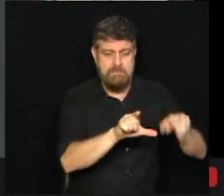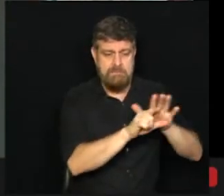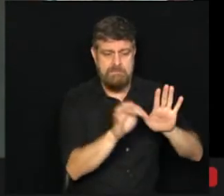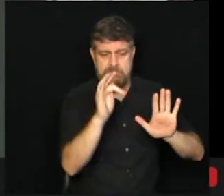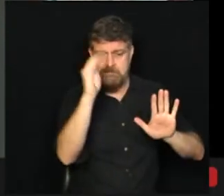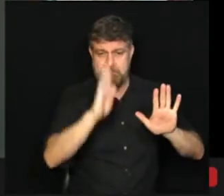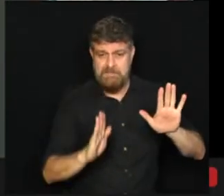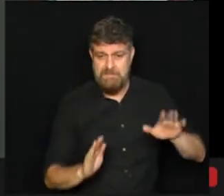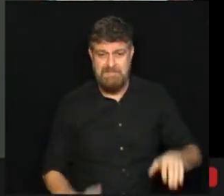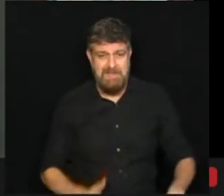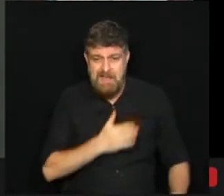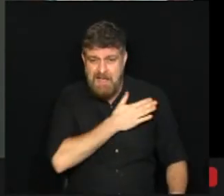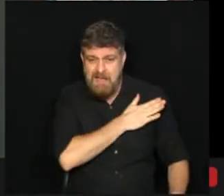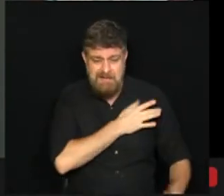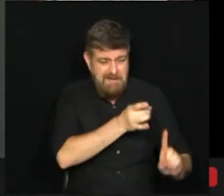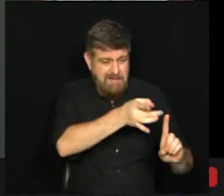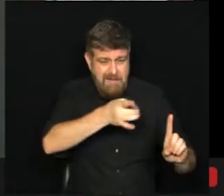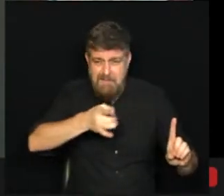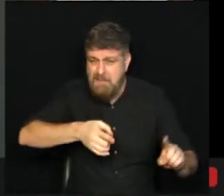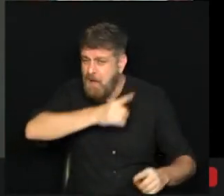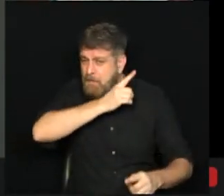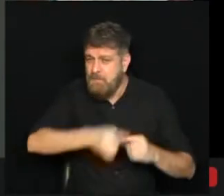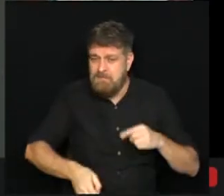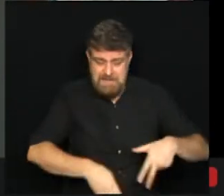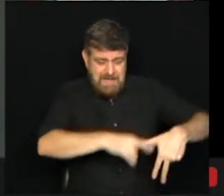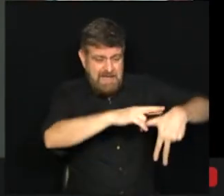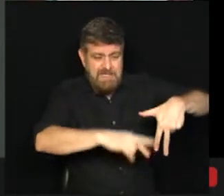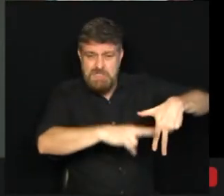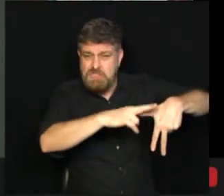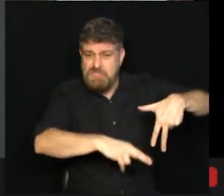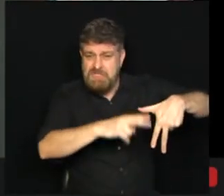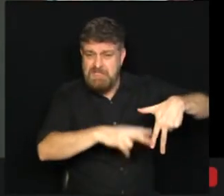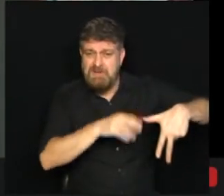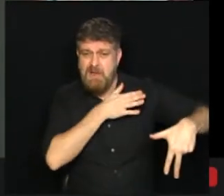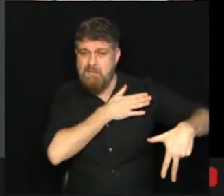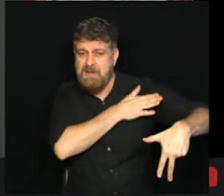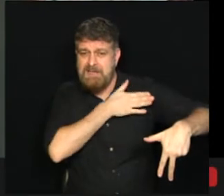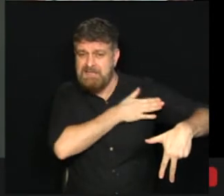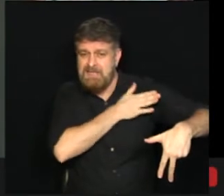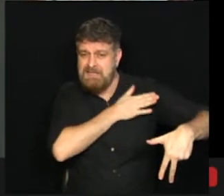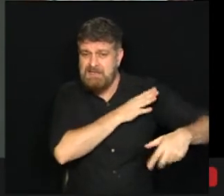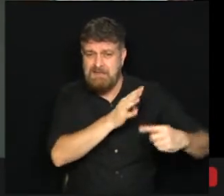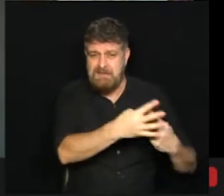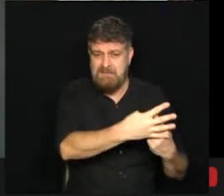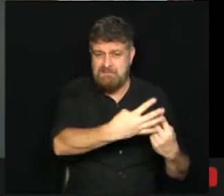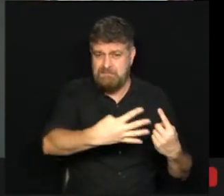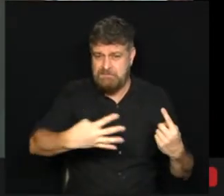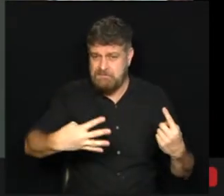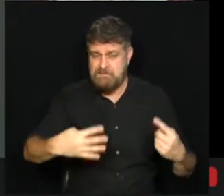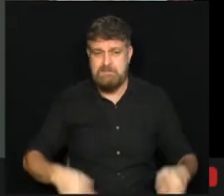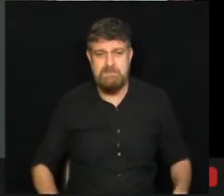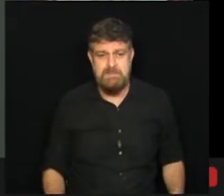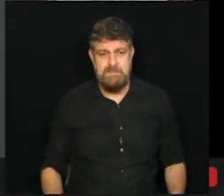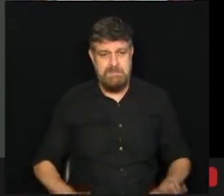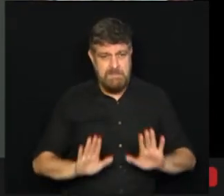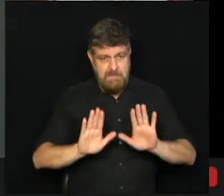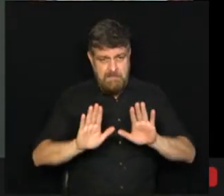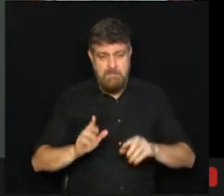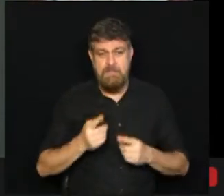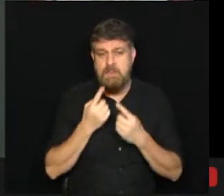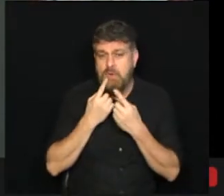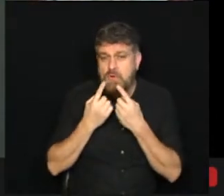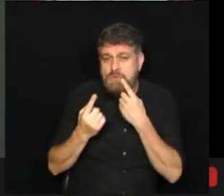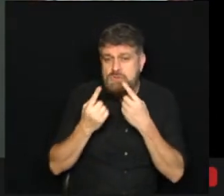discriminação, não violência em razão de sexo e, especificamente, de orientação sexual e identidade de gênero. Mas o diálogo